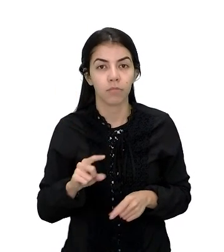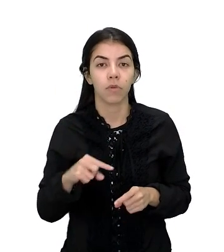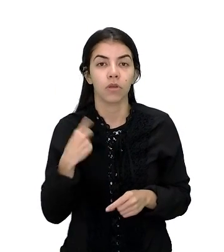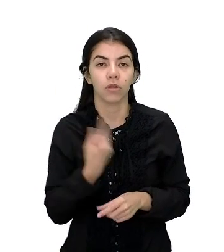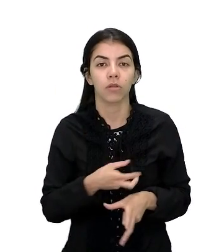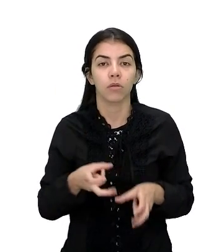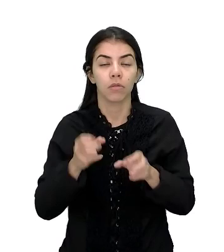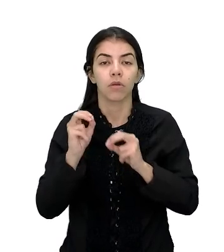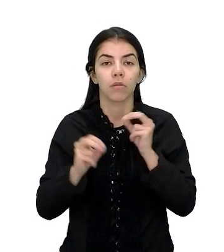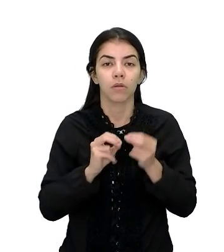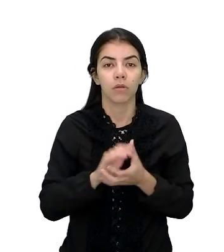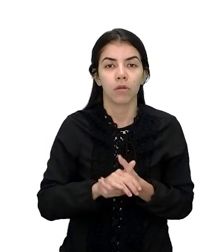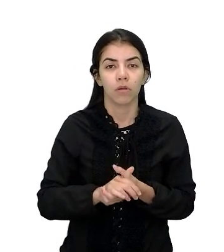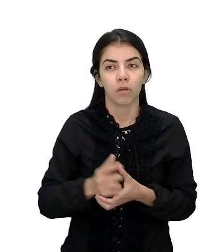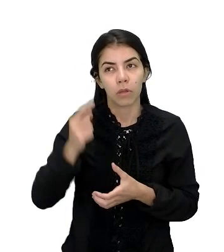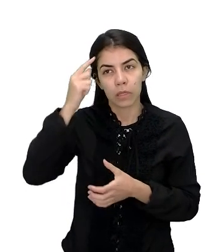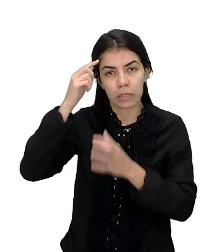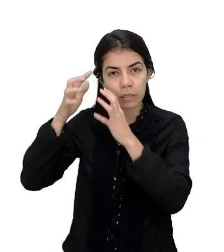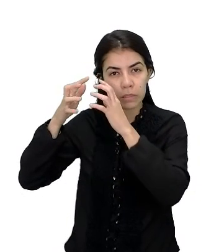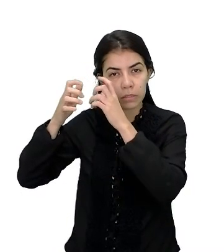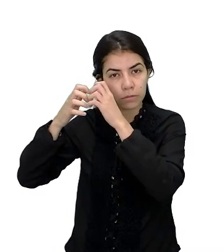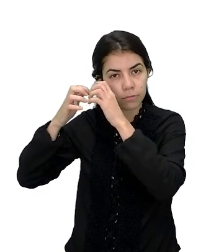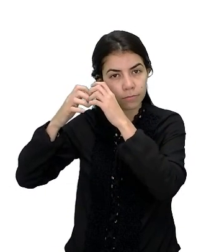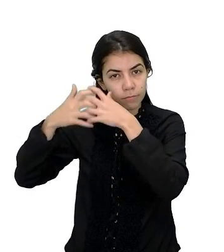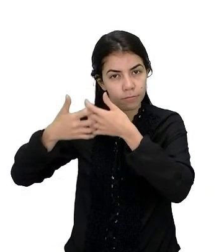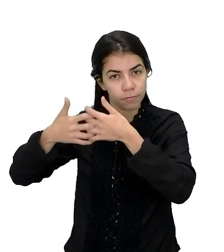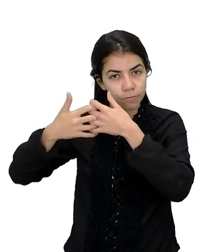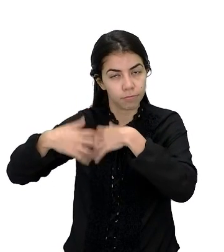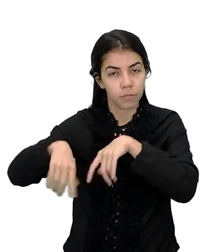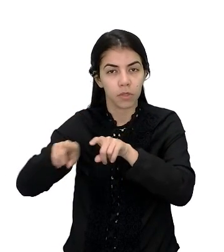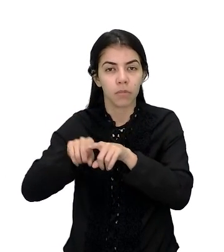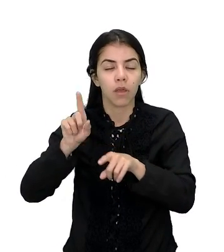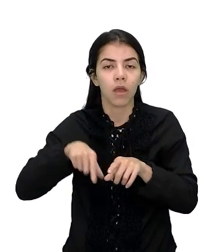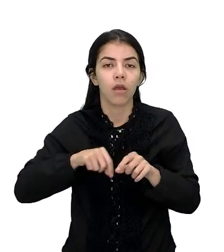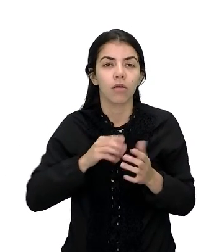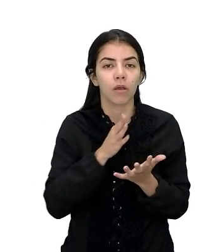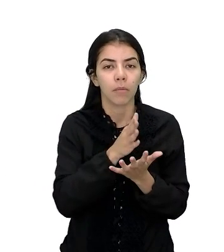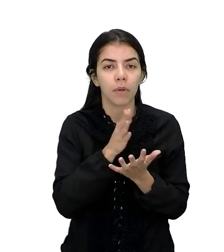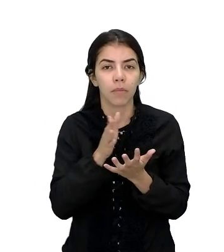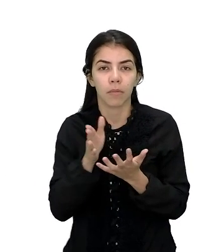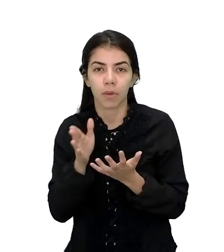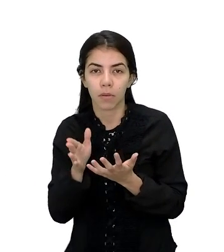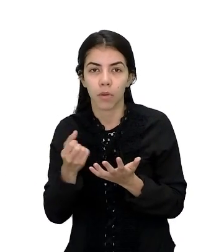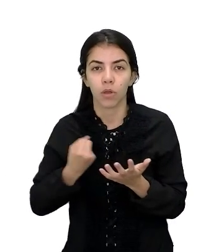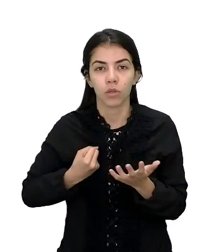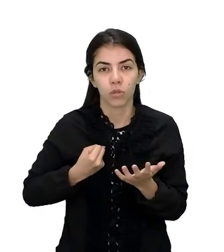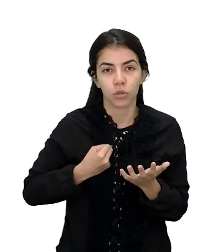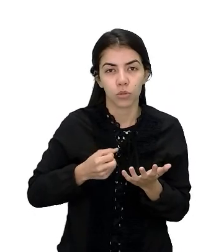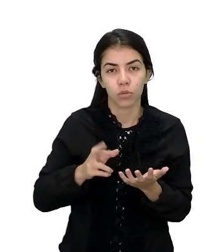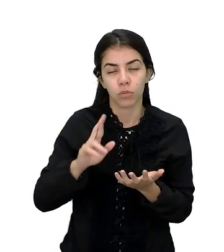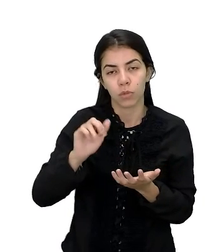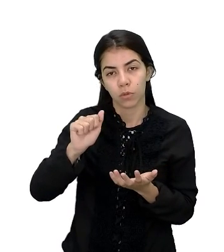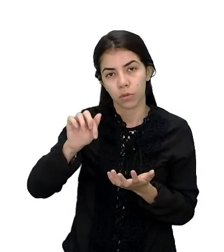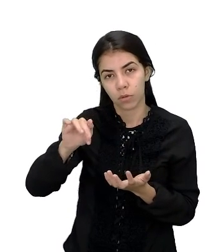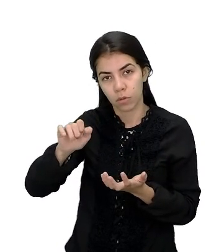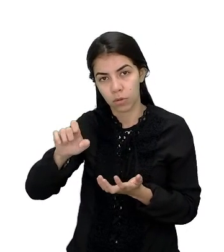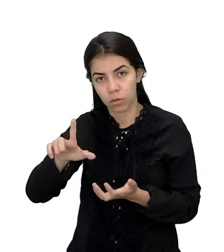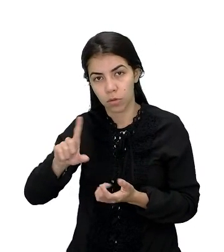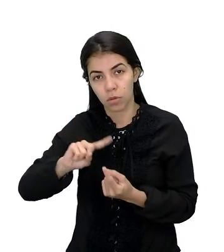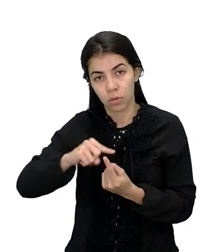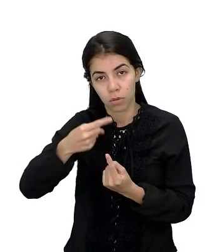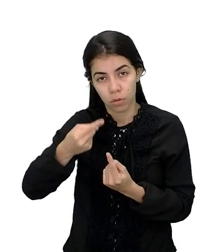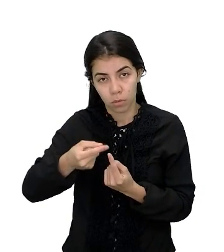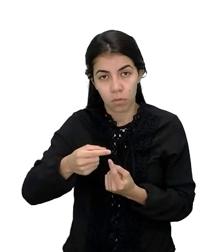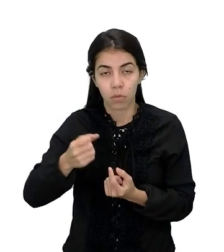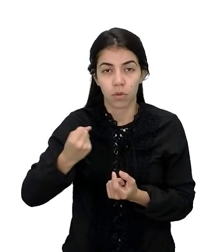uma progressão desse raciocínio lógico estruturado, iniciando pela atribuição de um valor literal para a idade de Rafael, após isso atribuir um